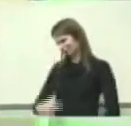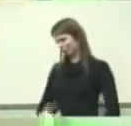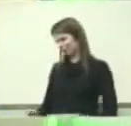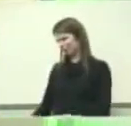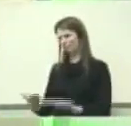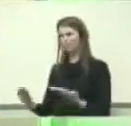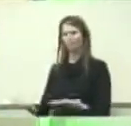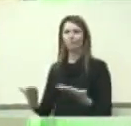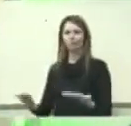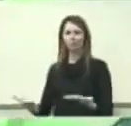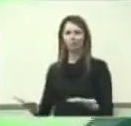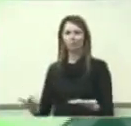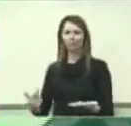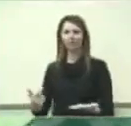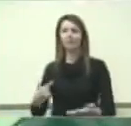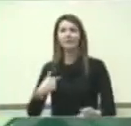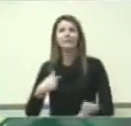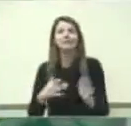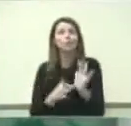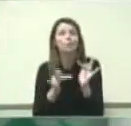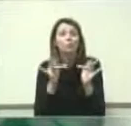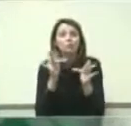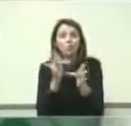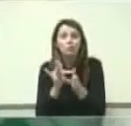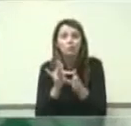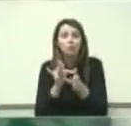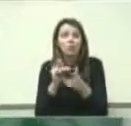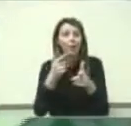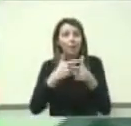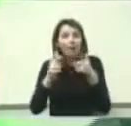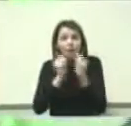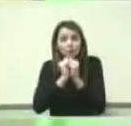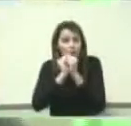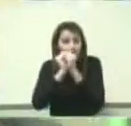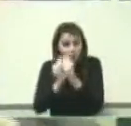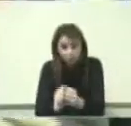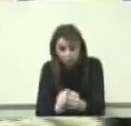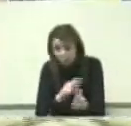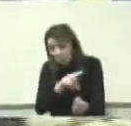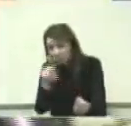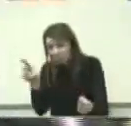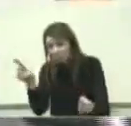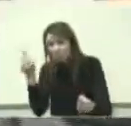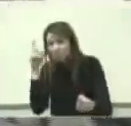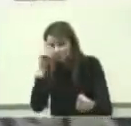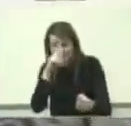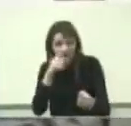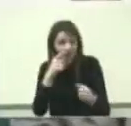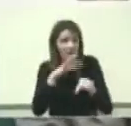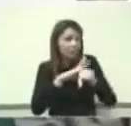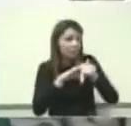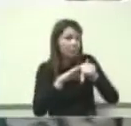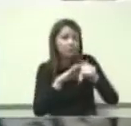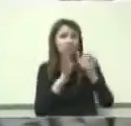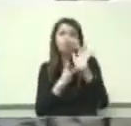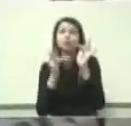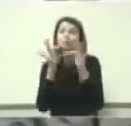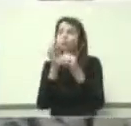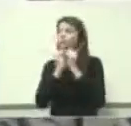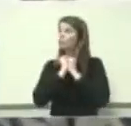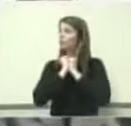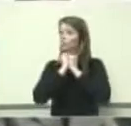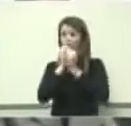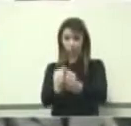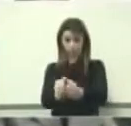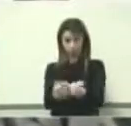crise só eu no teu problema ele diz sou eu que estou contigo no teu problema era tua enfermidade ele disse sou eu